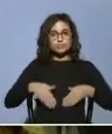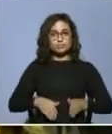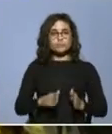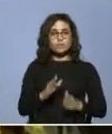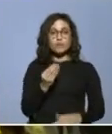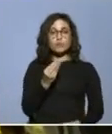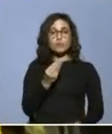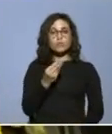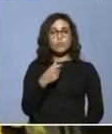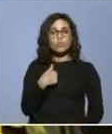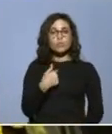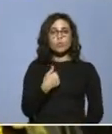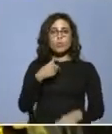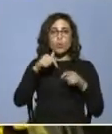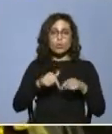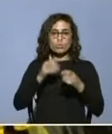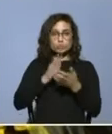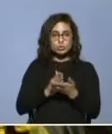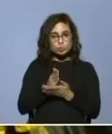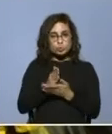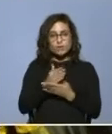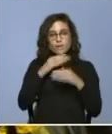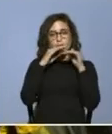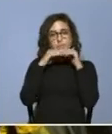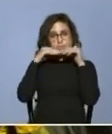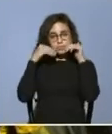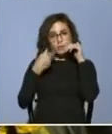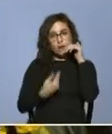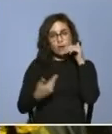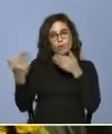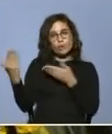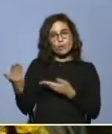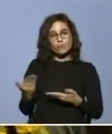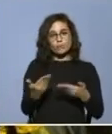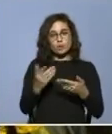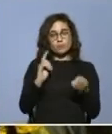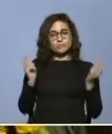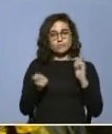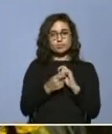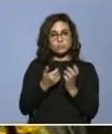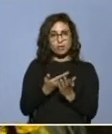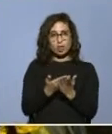menino que hoje nos continua a sorrir, a convidar, a transformar.